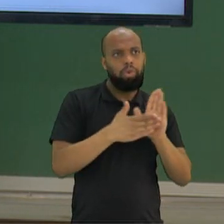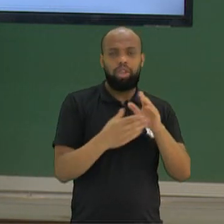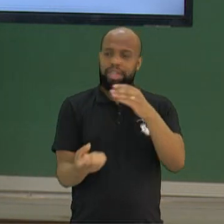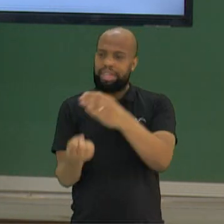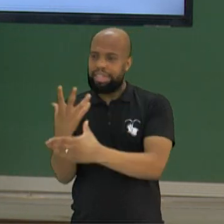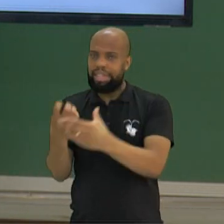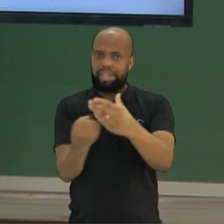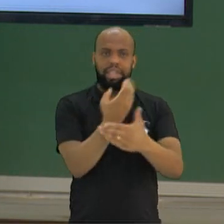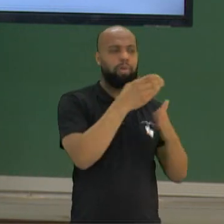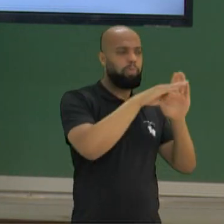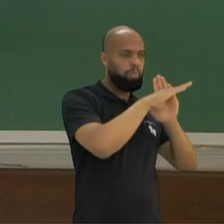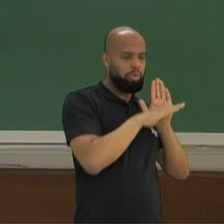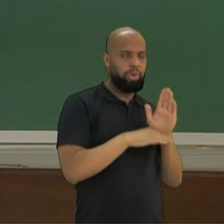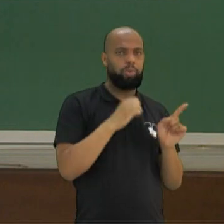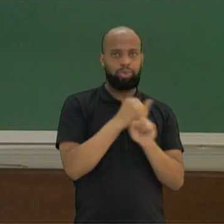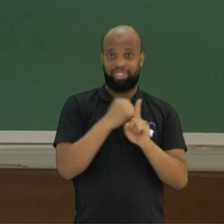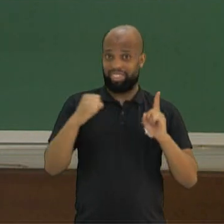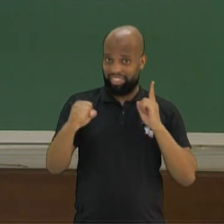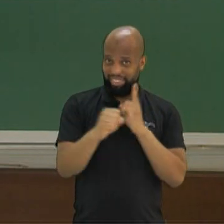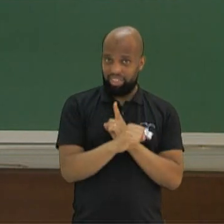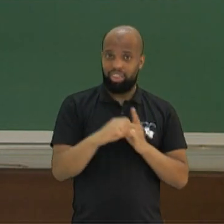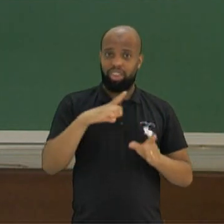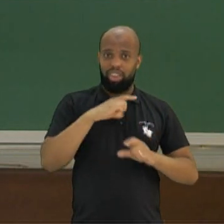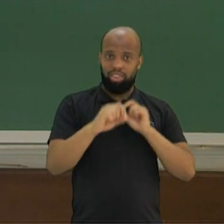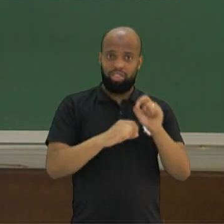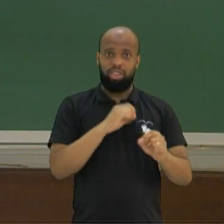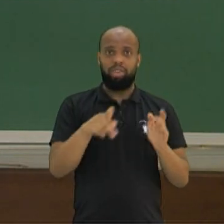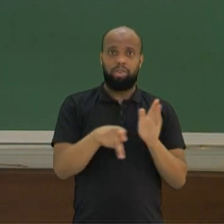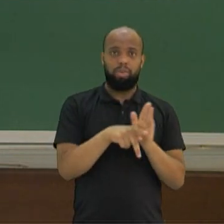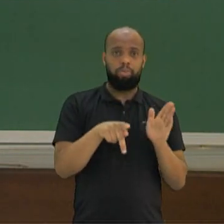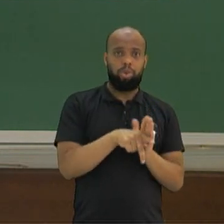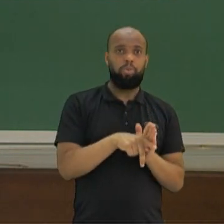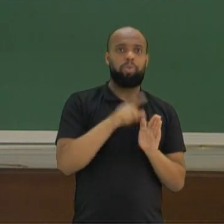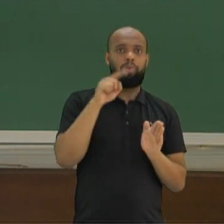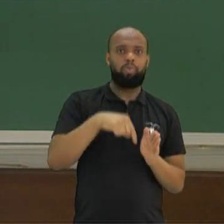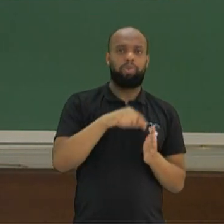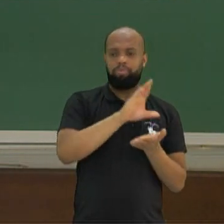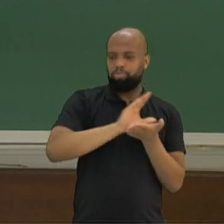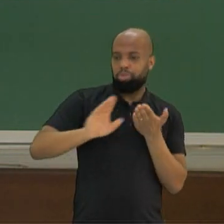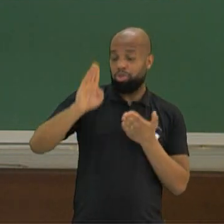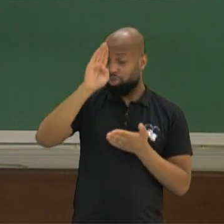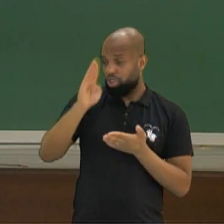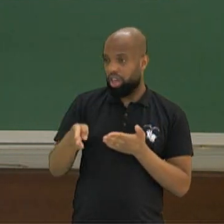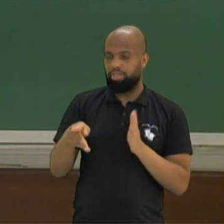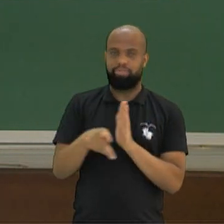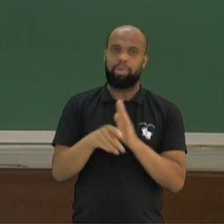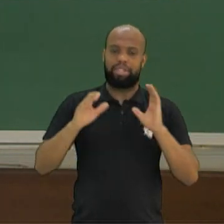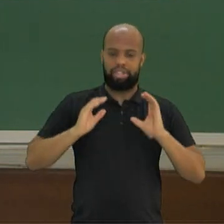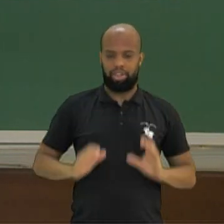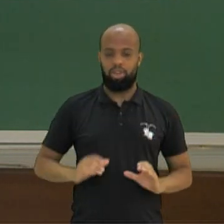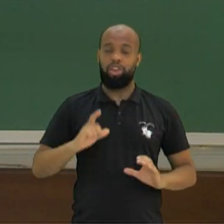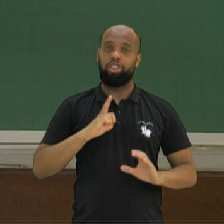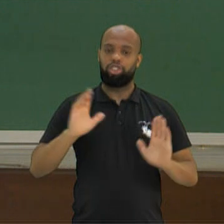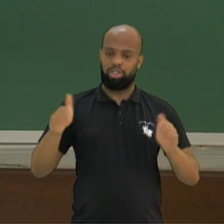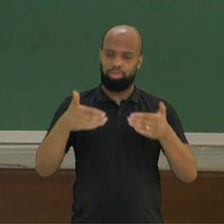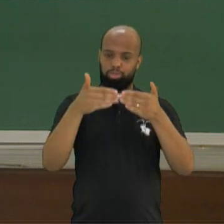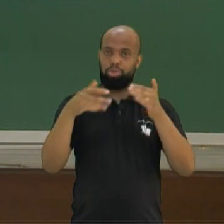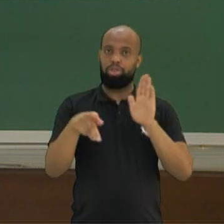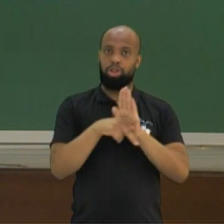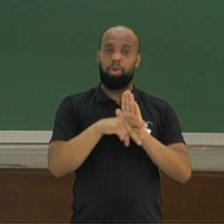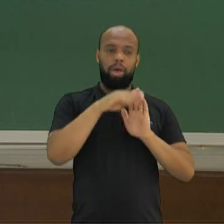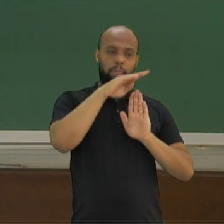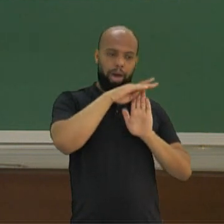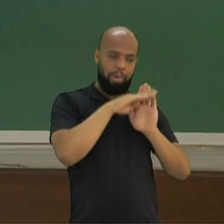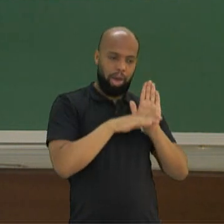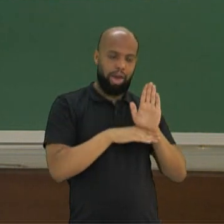programas sociais. Então, são programas sociais de transferência de renda direta para os cidadãos, né, que se encaixavam nos critérios